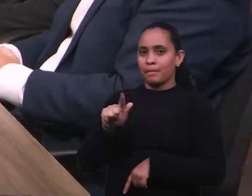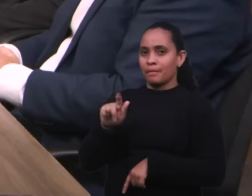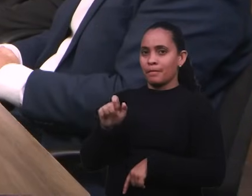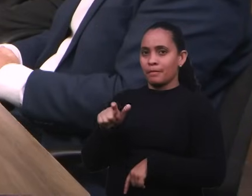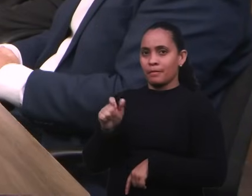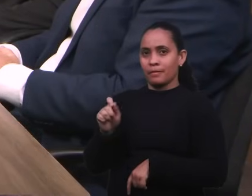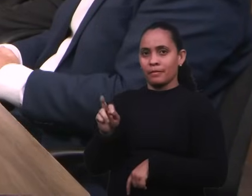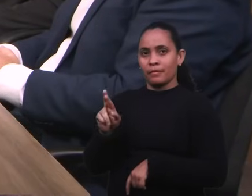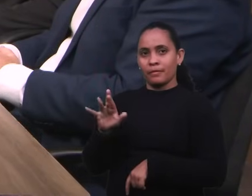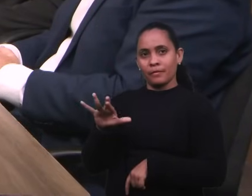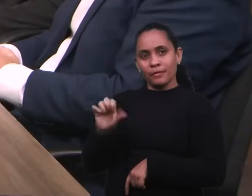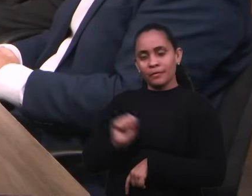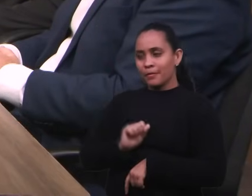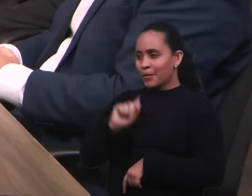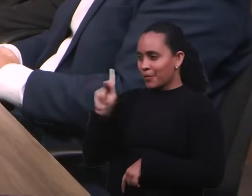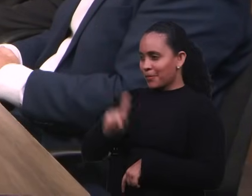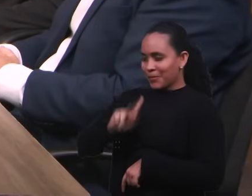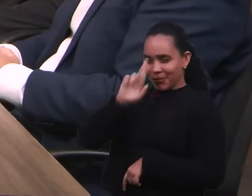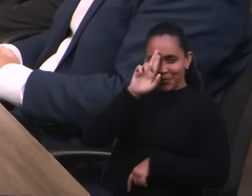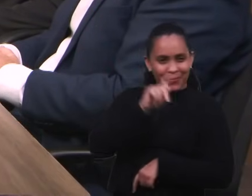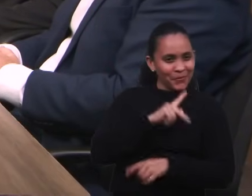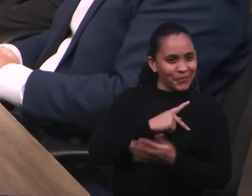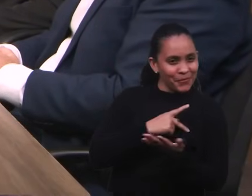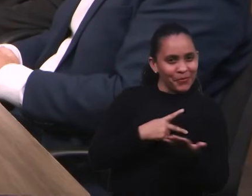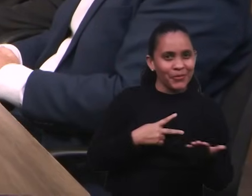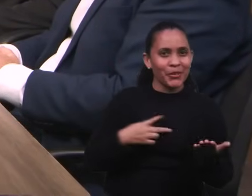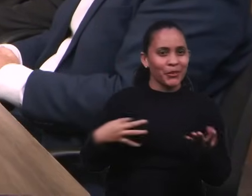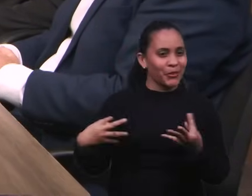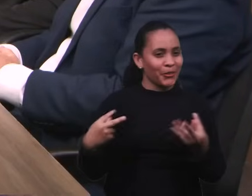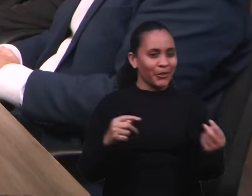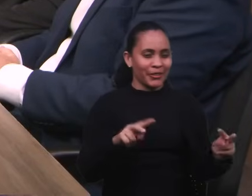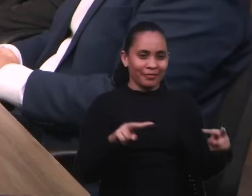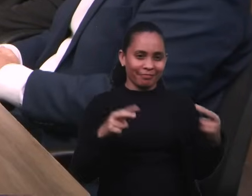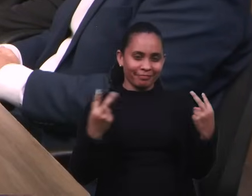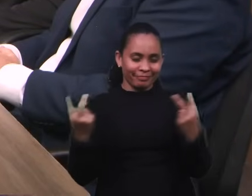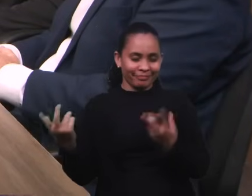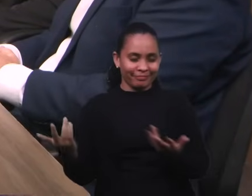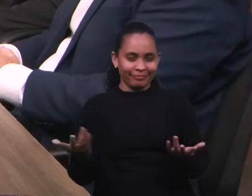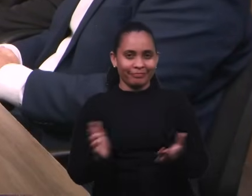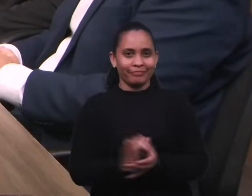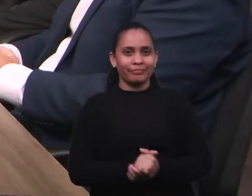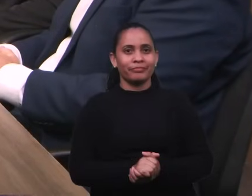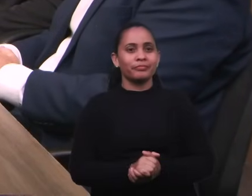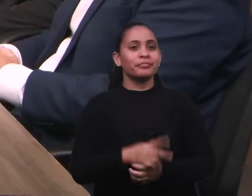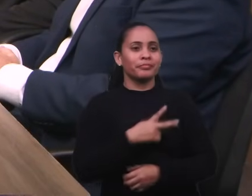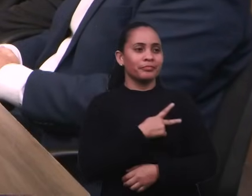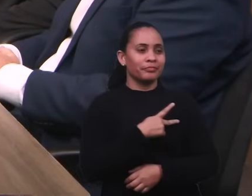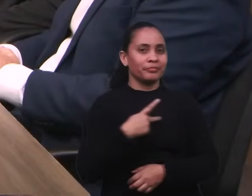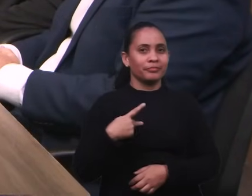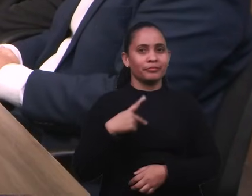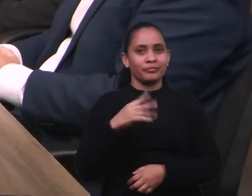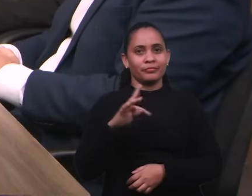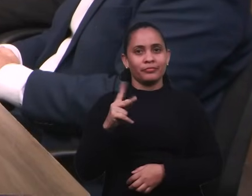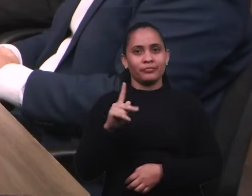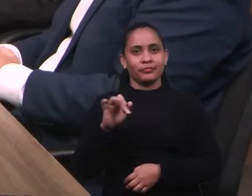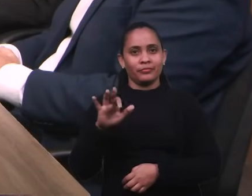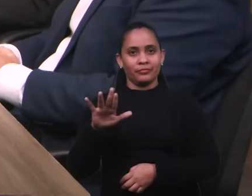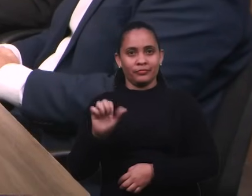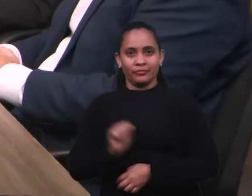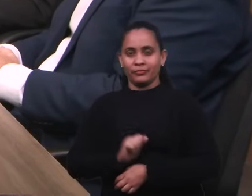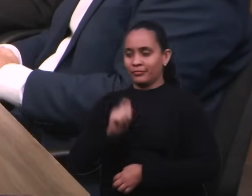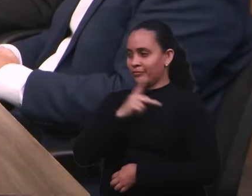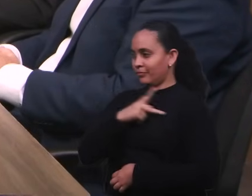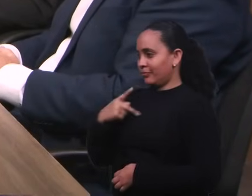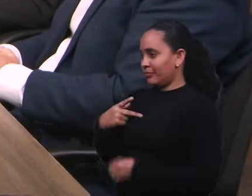paz do A Senhor. paz do Senhor William, paz do Senhor aos companheiros aqui, a todos que nos acompanham. Pastor Tiago Costa, a paz do Senhor. Paz do Senhor